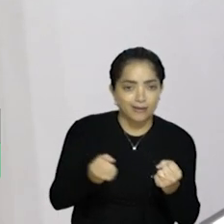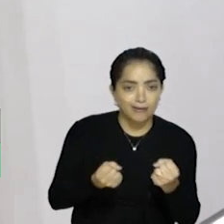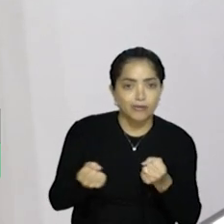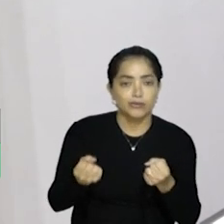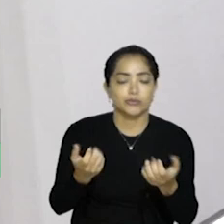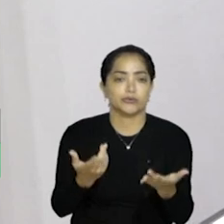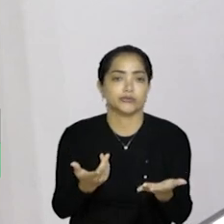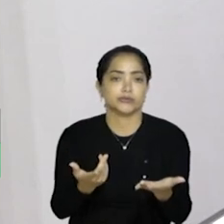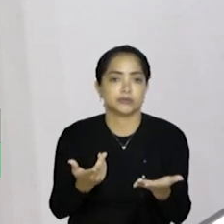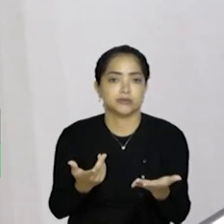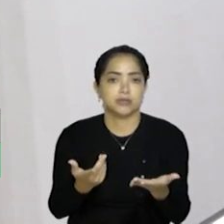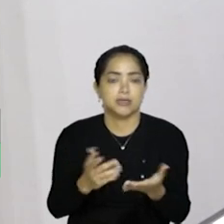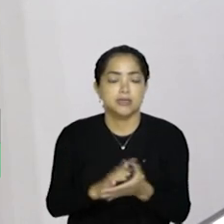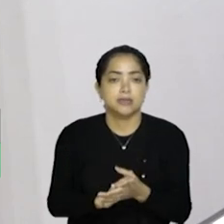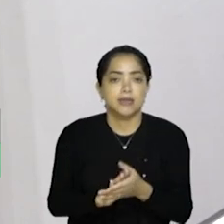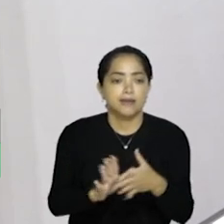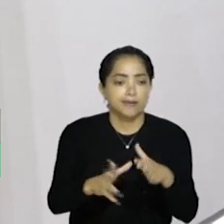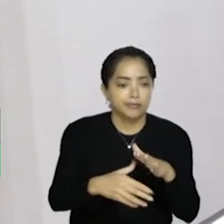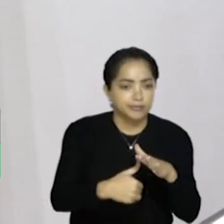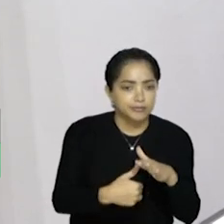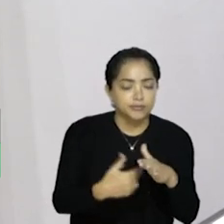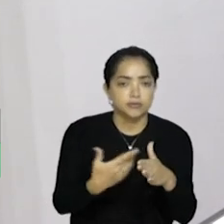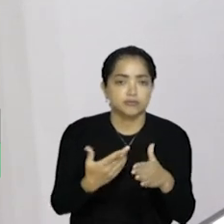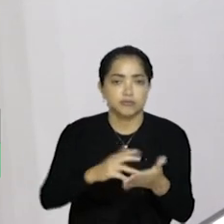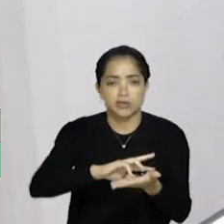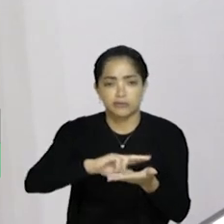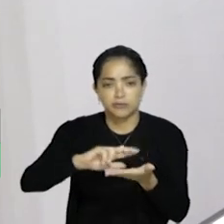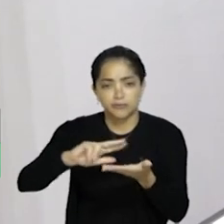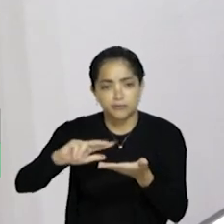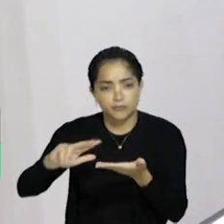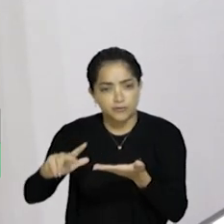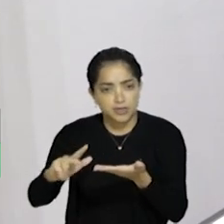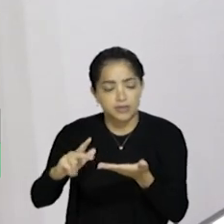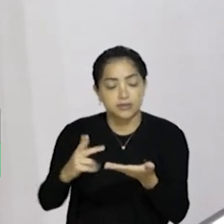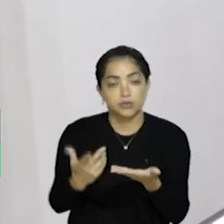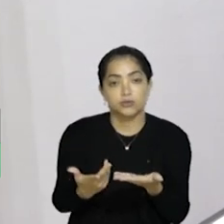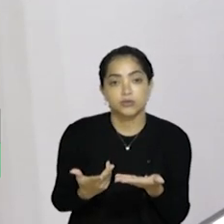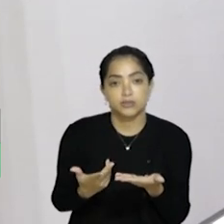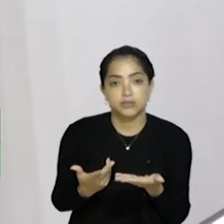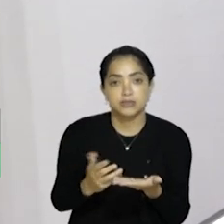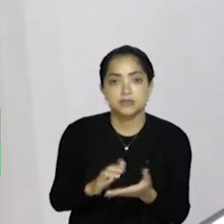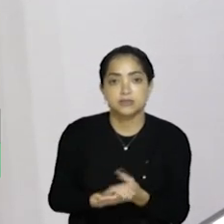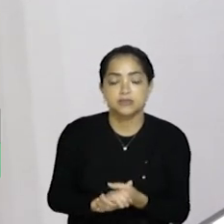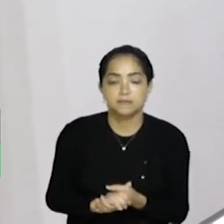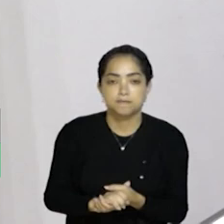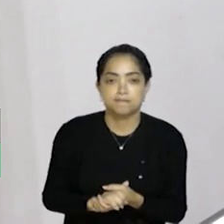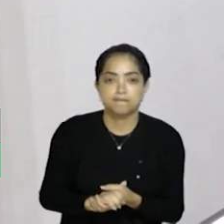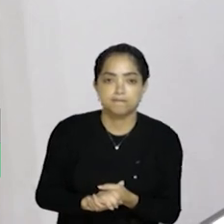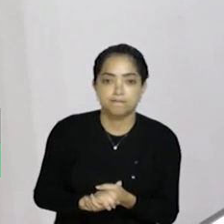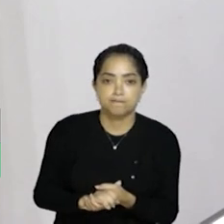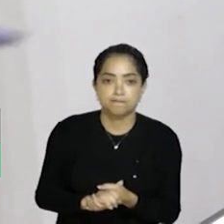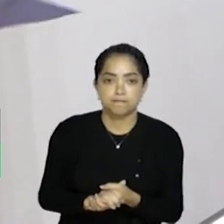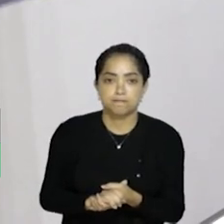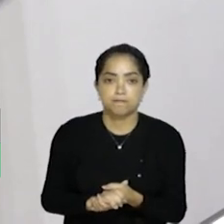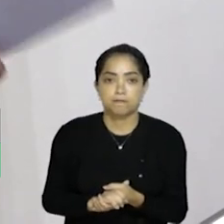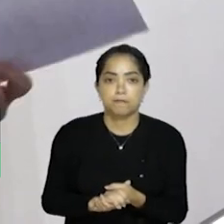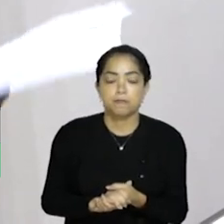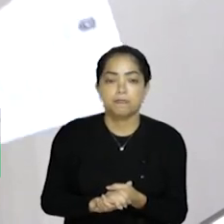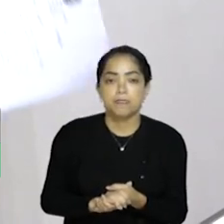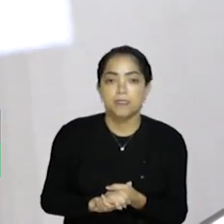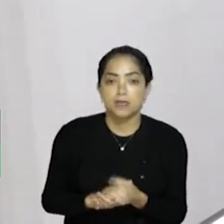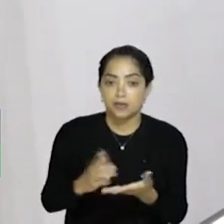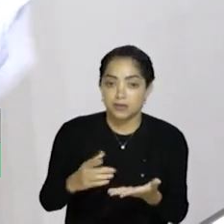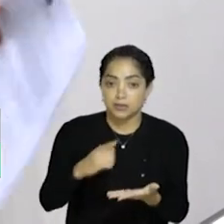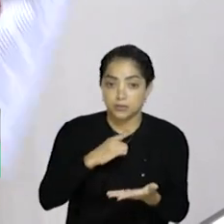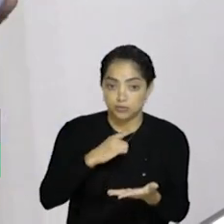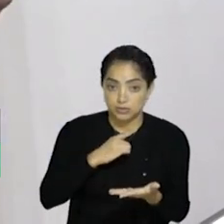sequestro de Bento Alves e valores financeiros depositados em conta então eu tenho